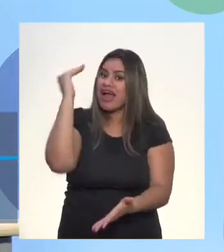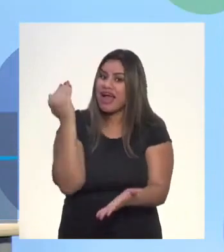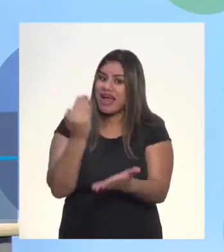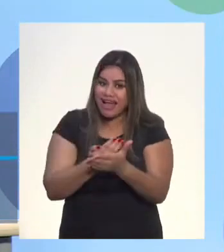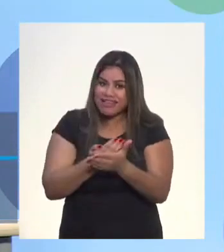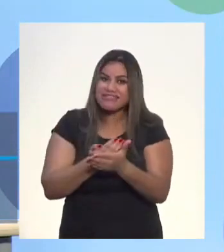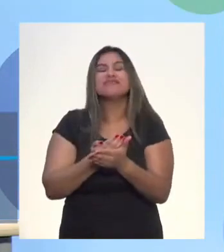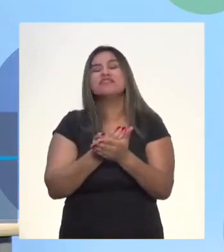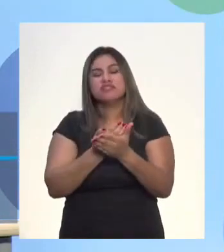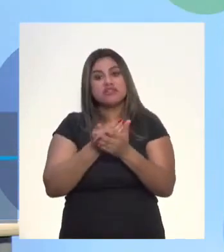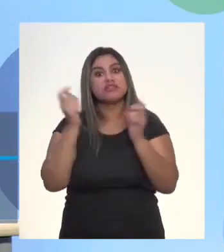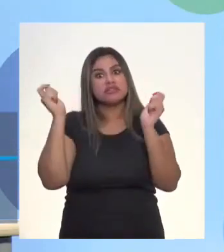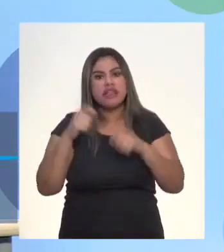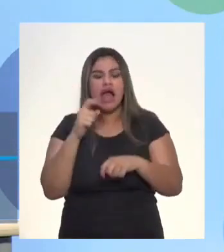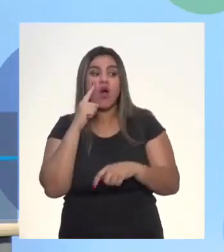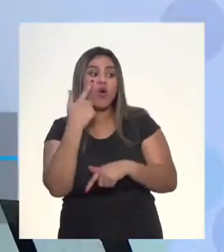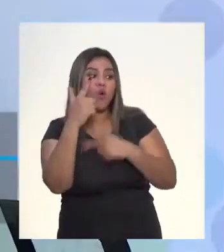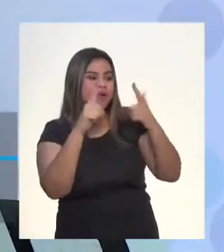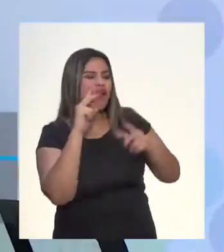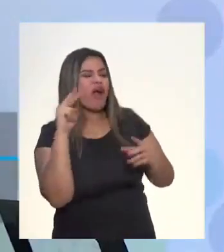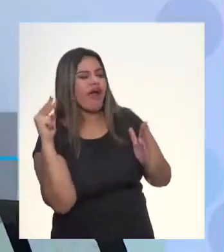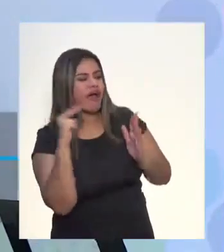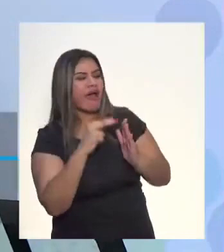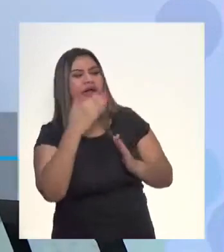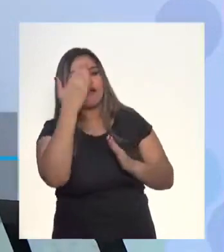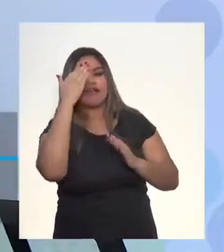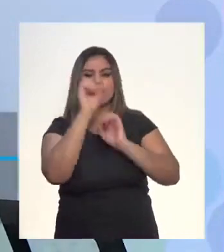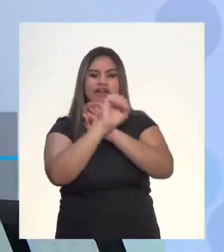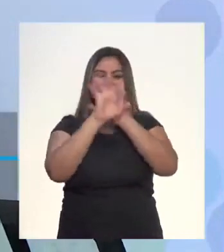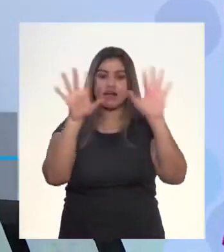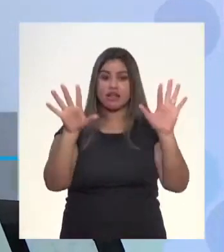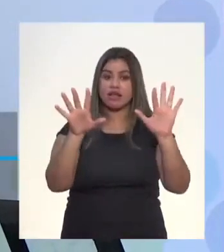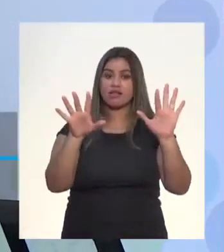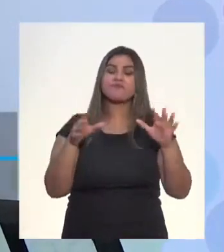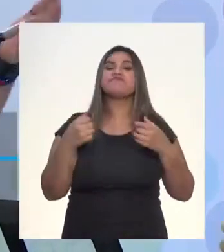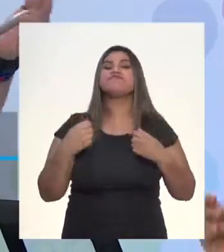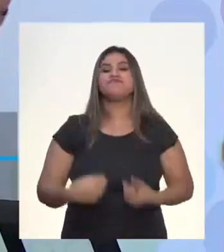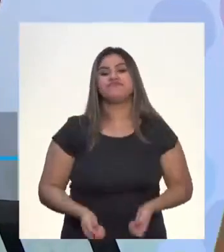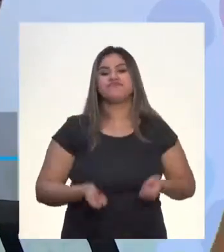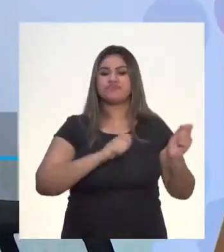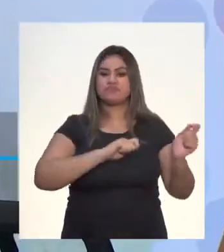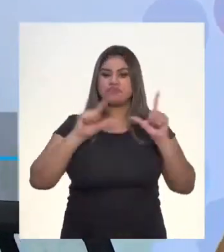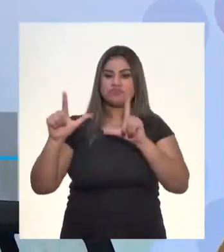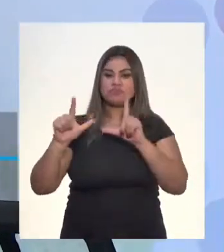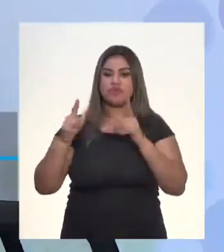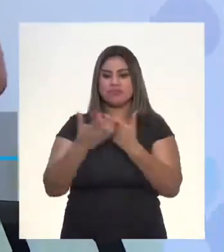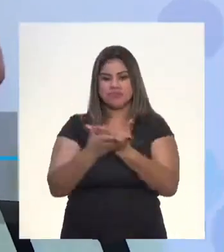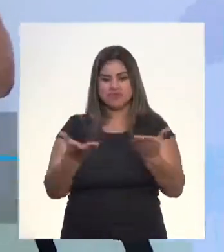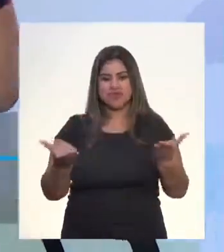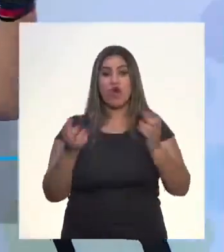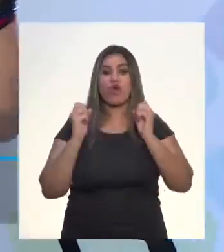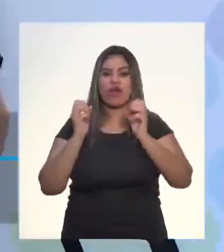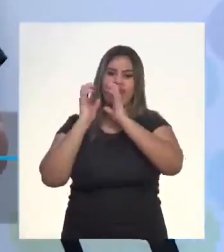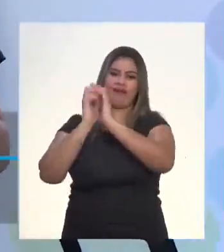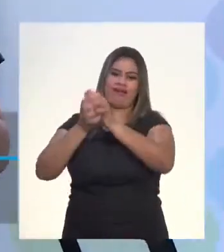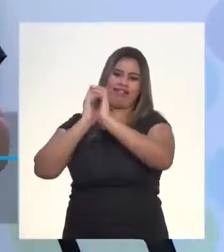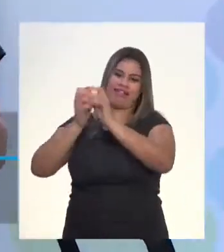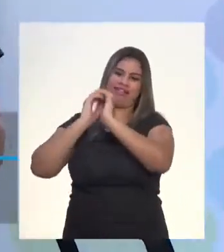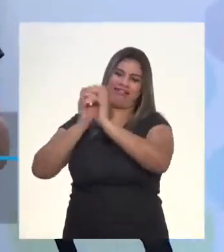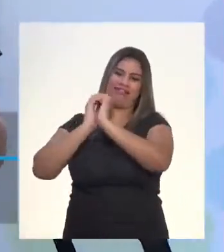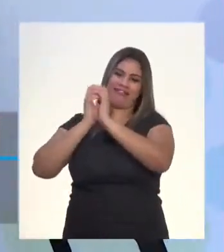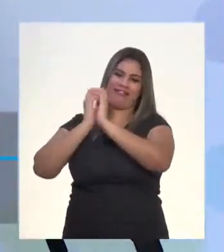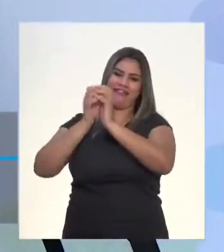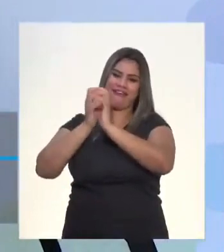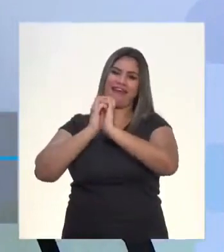possíveis de ser verificados por outros atores. Então, vai aparecer aí para você, né, que rolem os dados, né? A gente vai precisar trabalhar